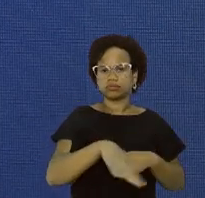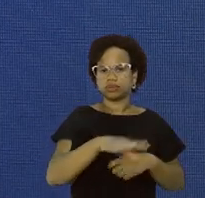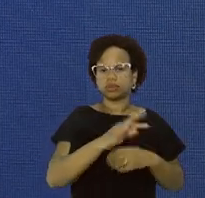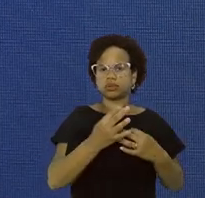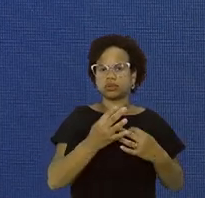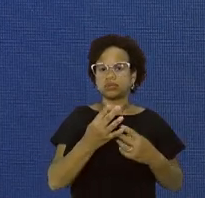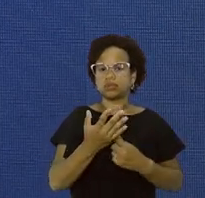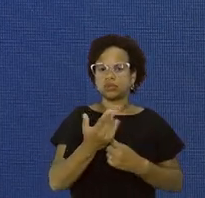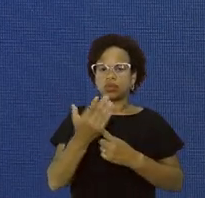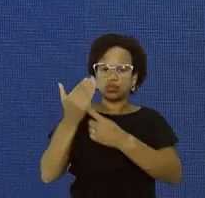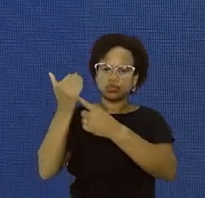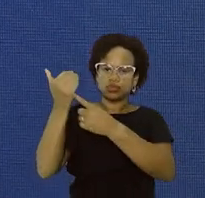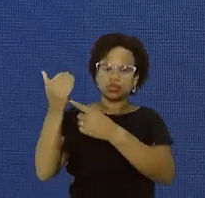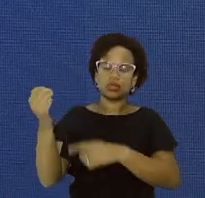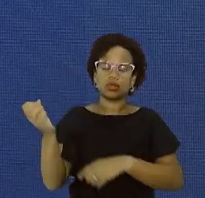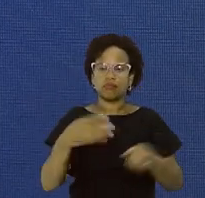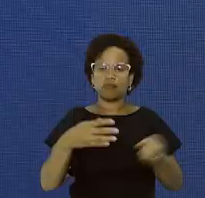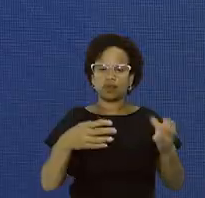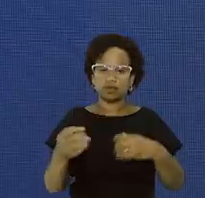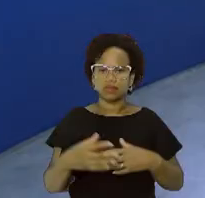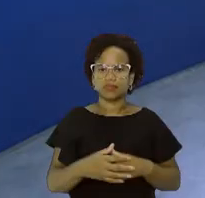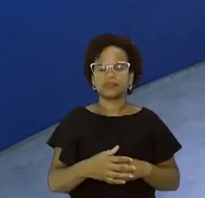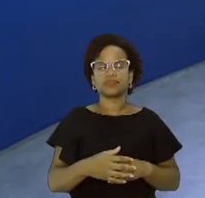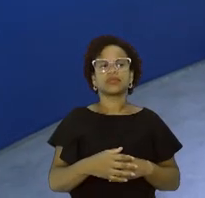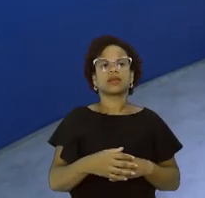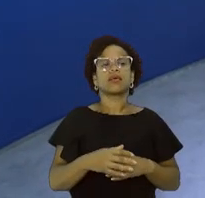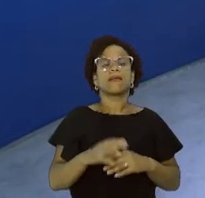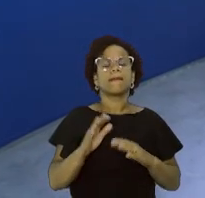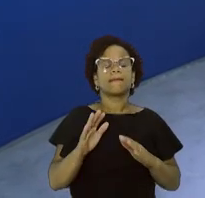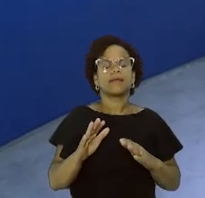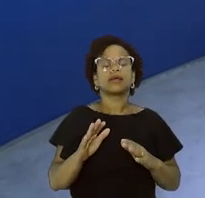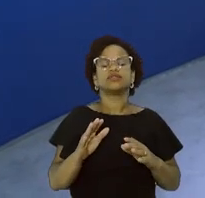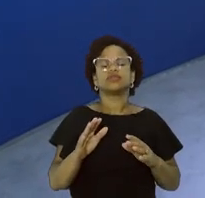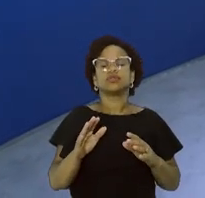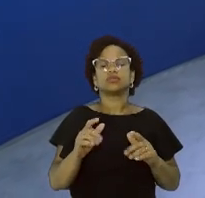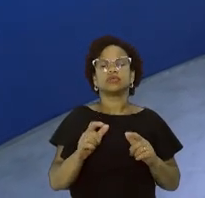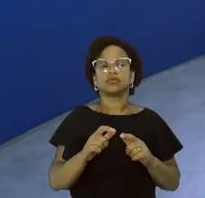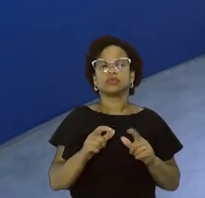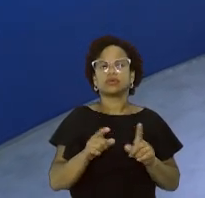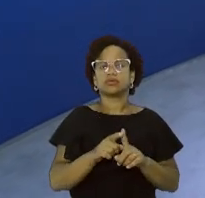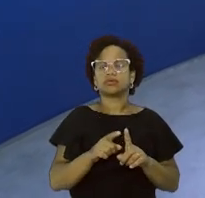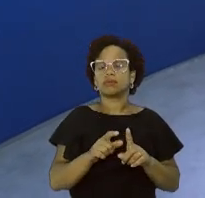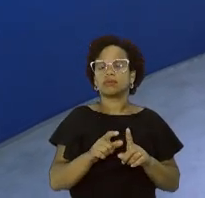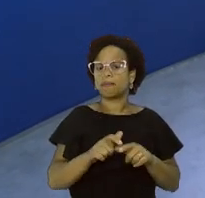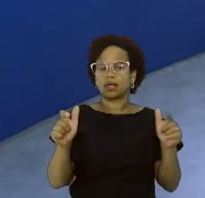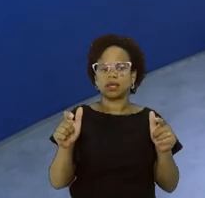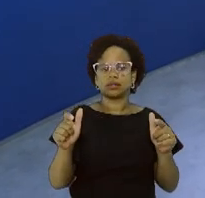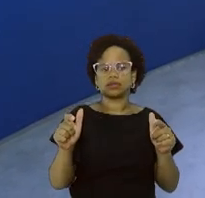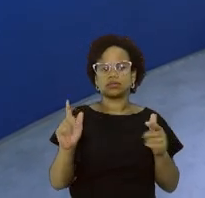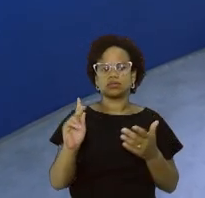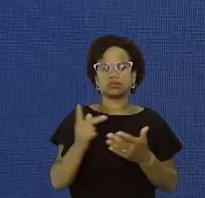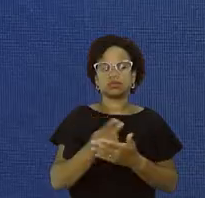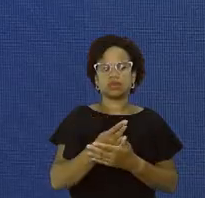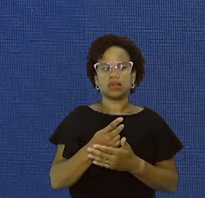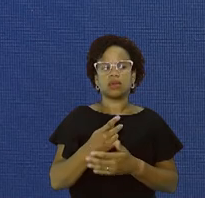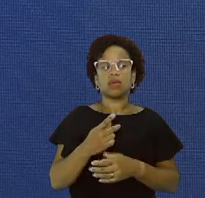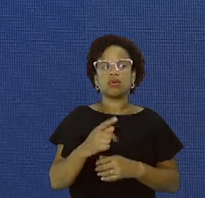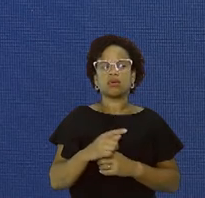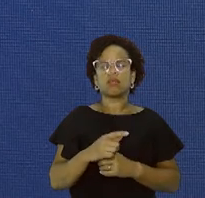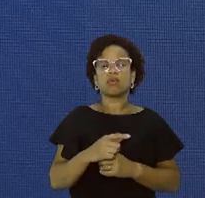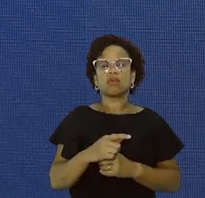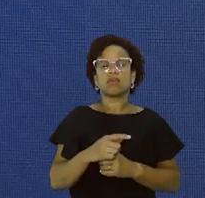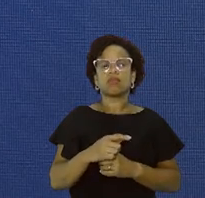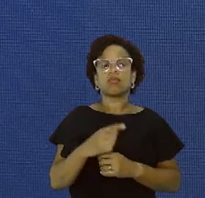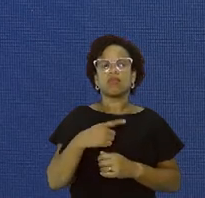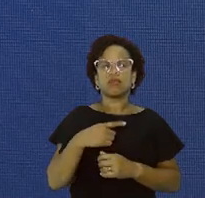tanto investir no World Stage Mas foi muito mais pronunciado em Grove isso impactou um pouco a nossa